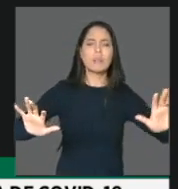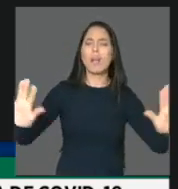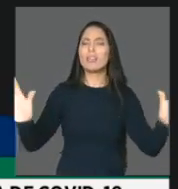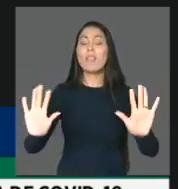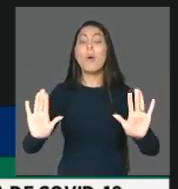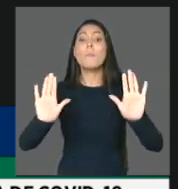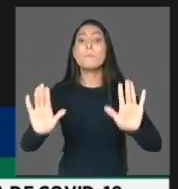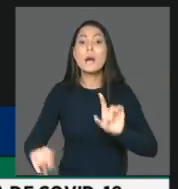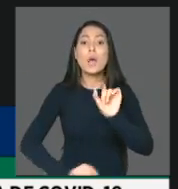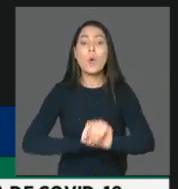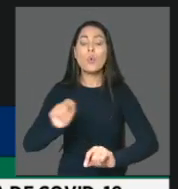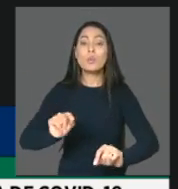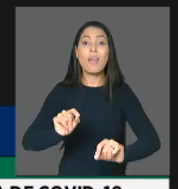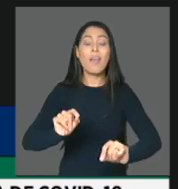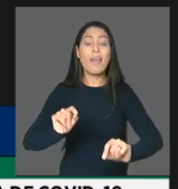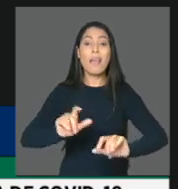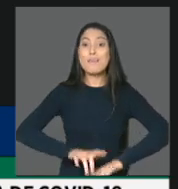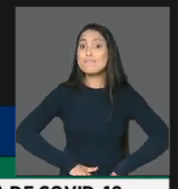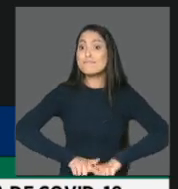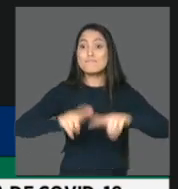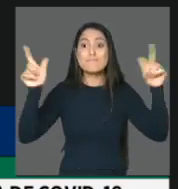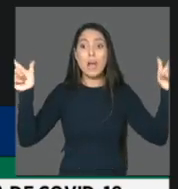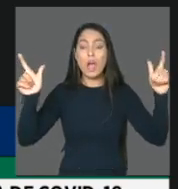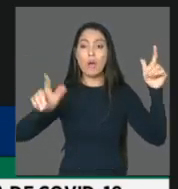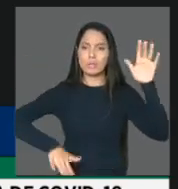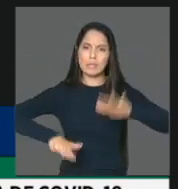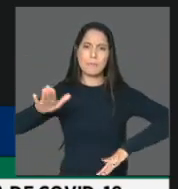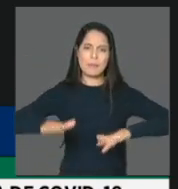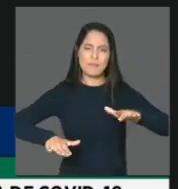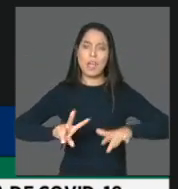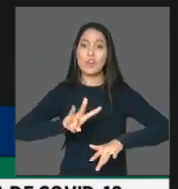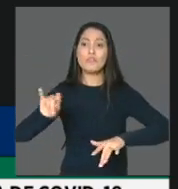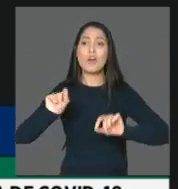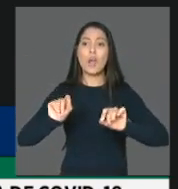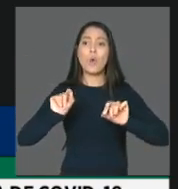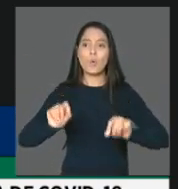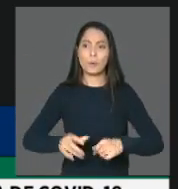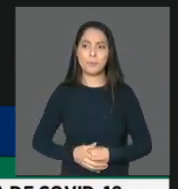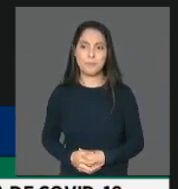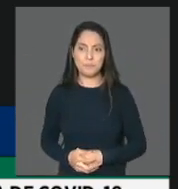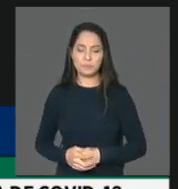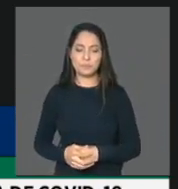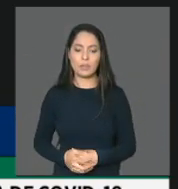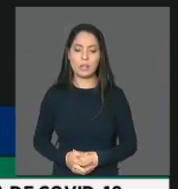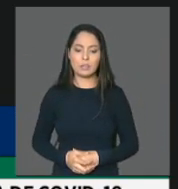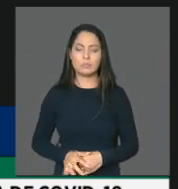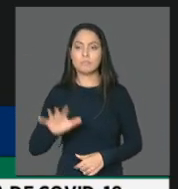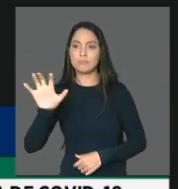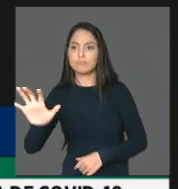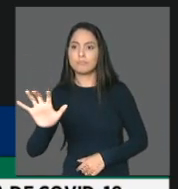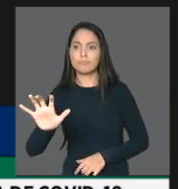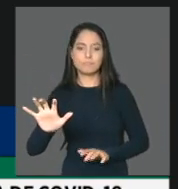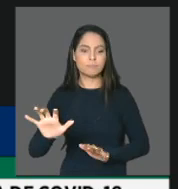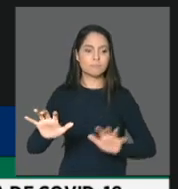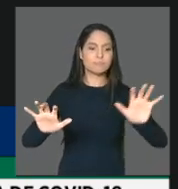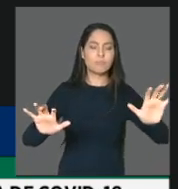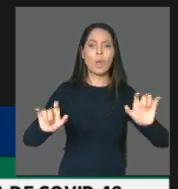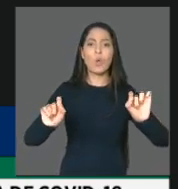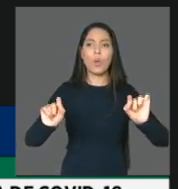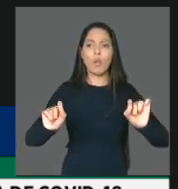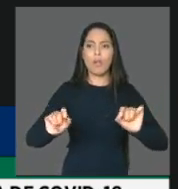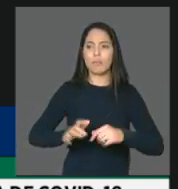algo que, de repente, pode dividir ou provocar uma nova divisão em quem é defensor da